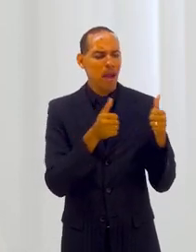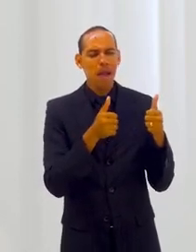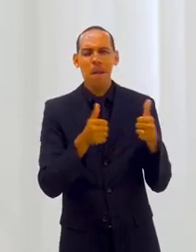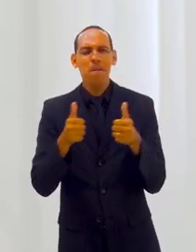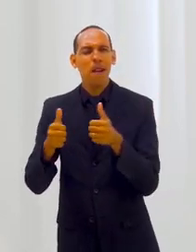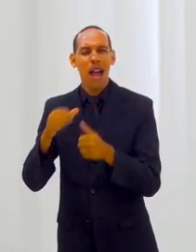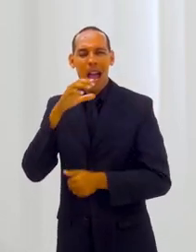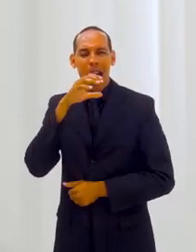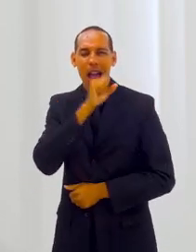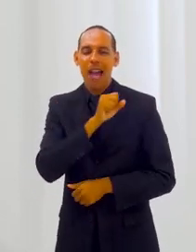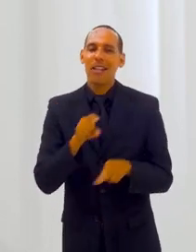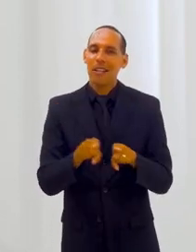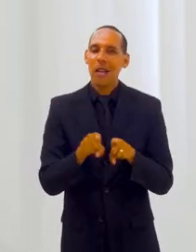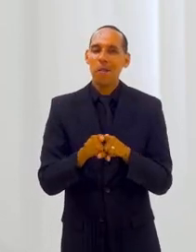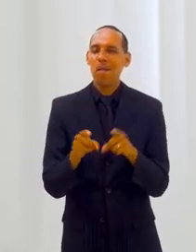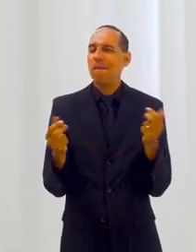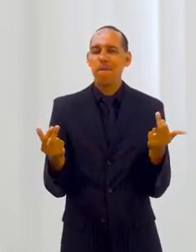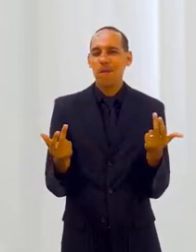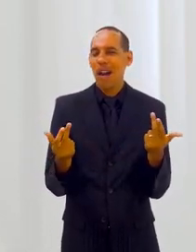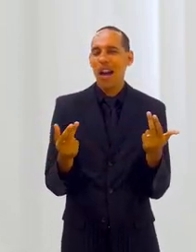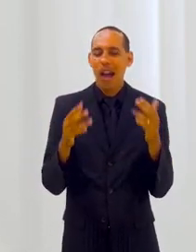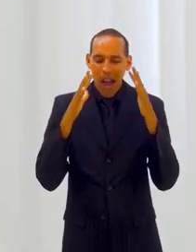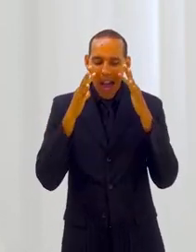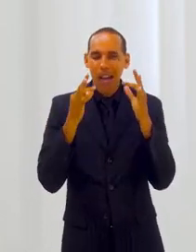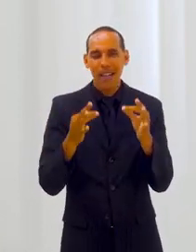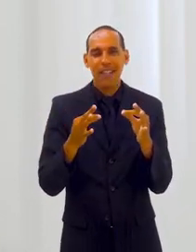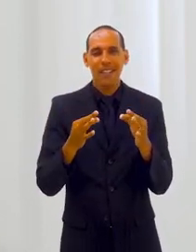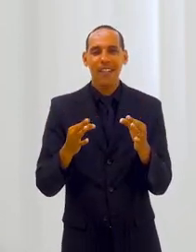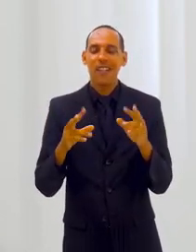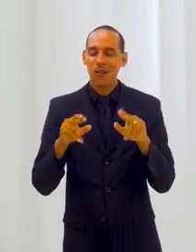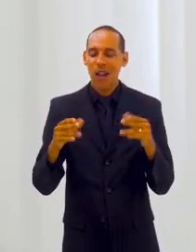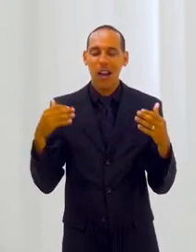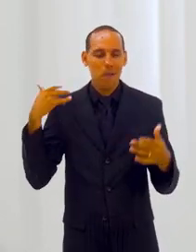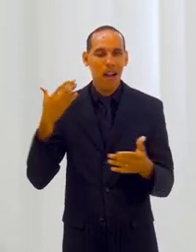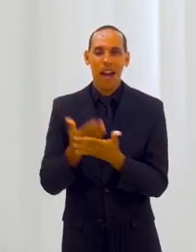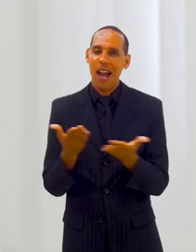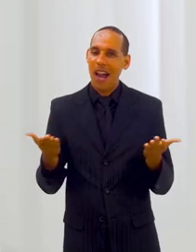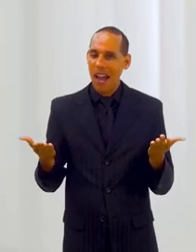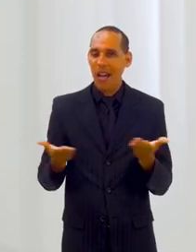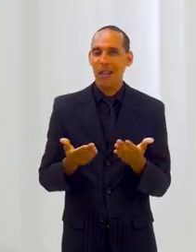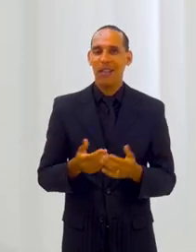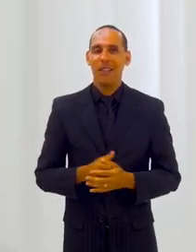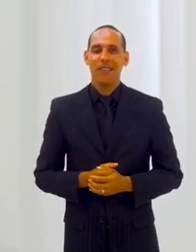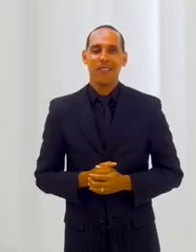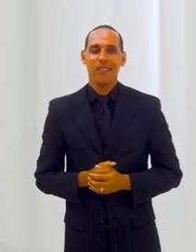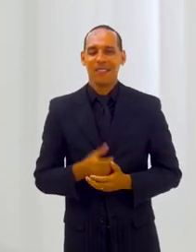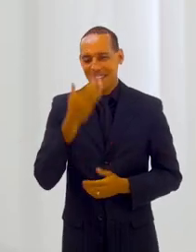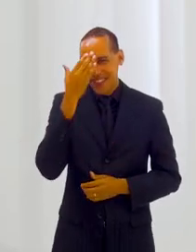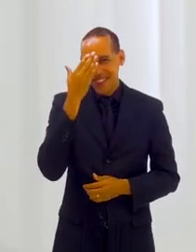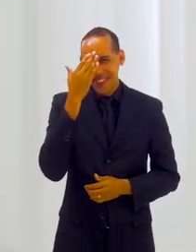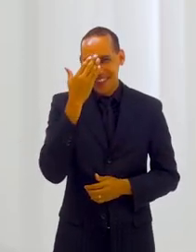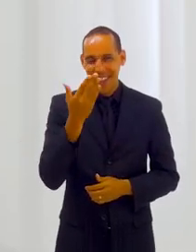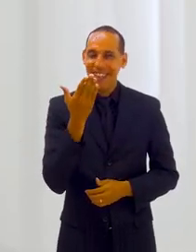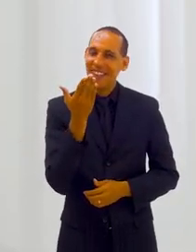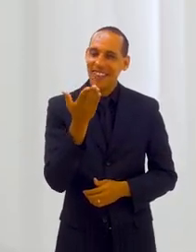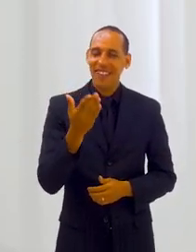tão eficiente, tão atenciosa como nós tivemos presentemente.